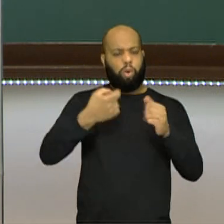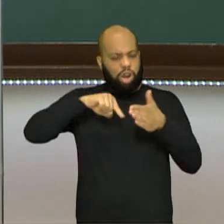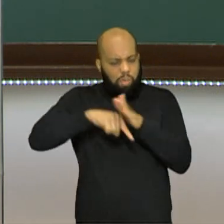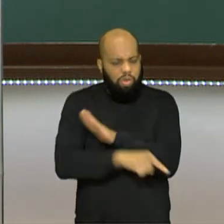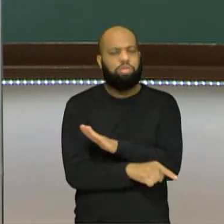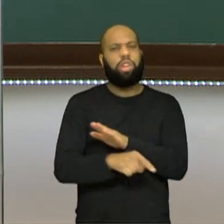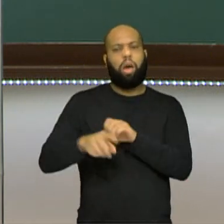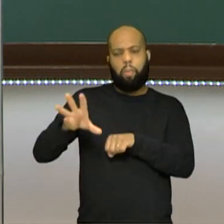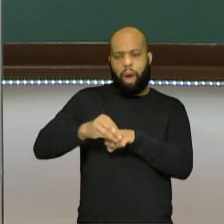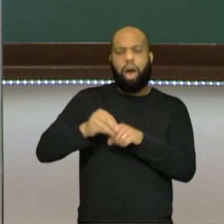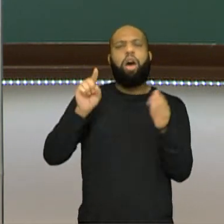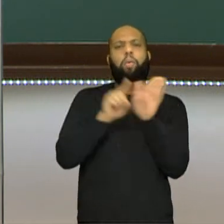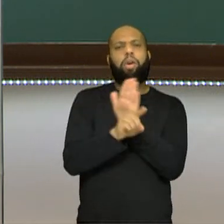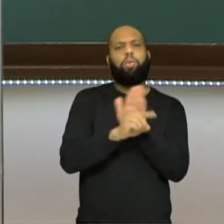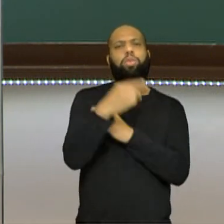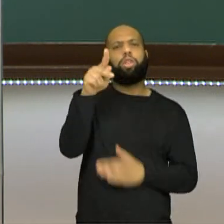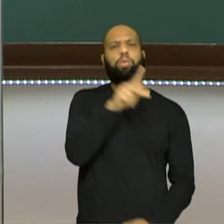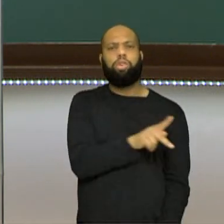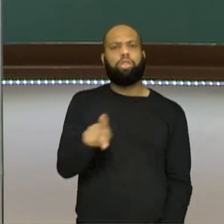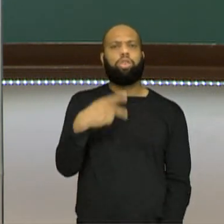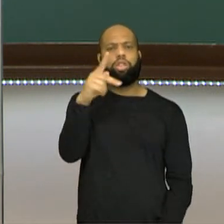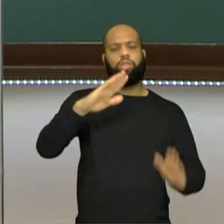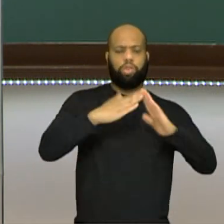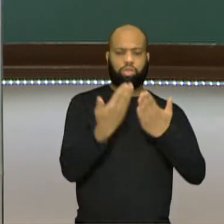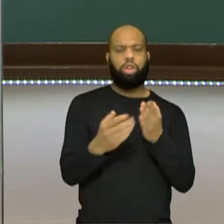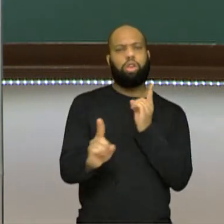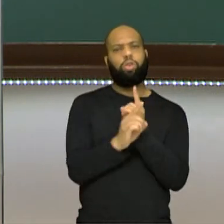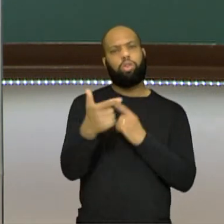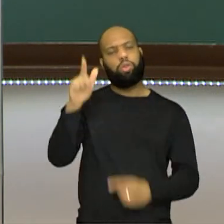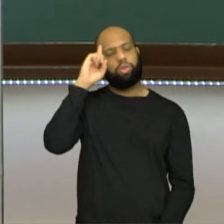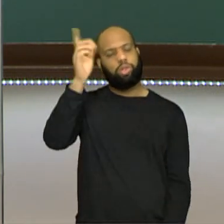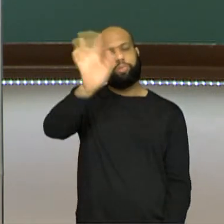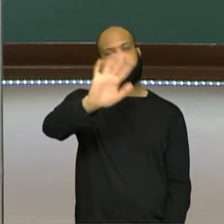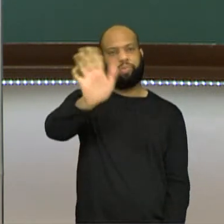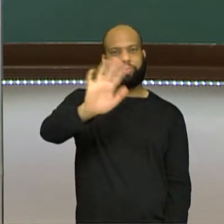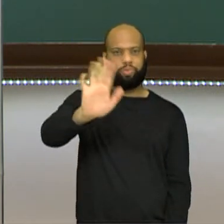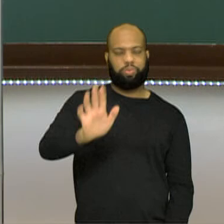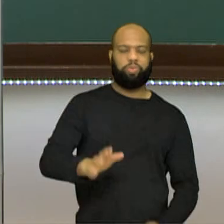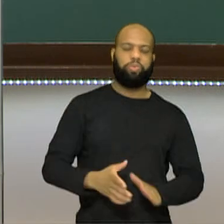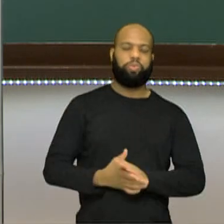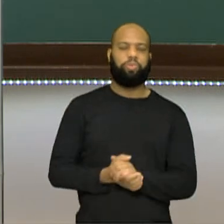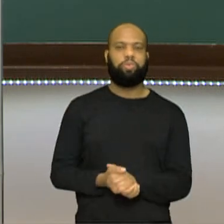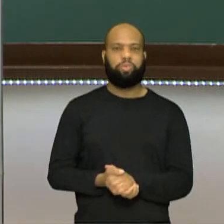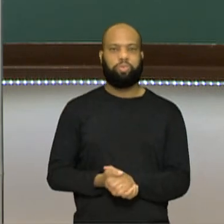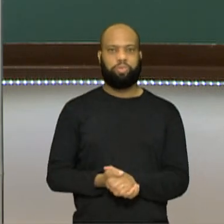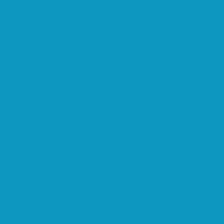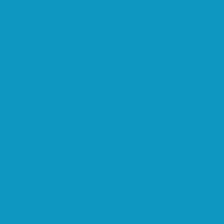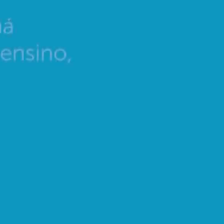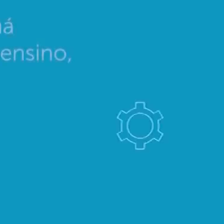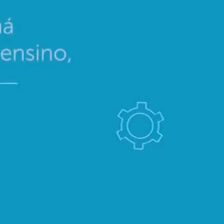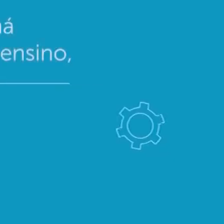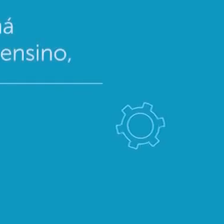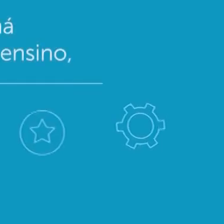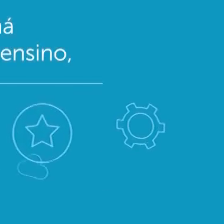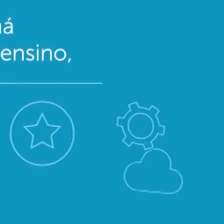com o professor de filosofia da sua escola e nos vemos numa próxima oportunidade em mais uma aula de filosofia.